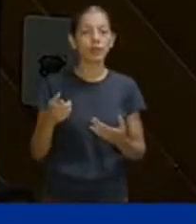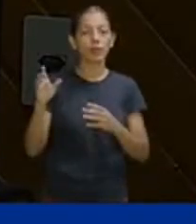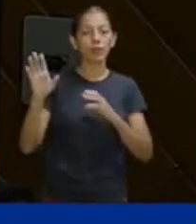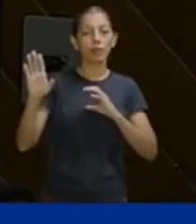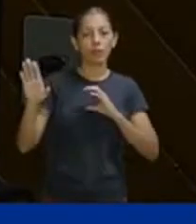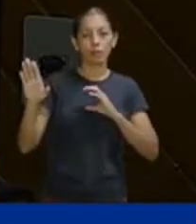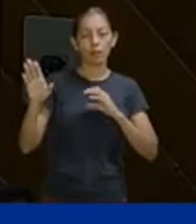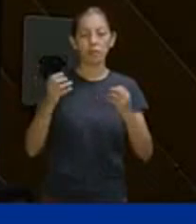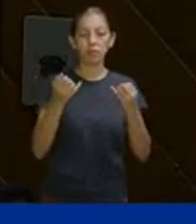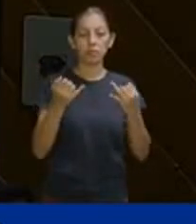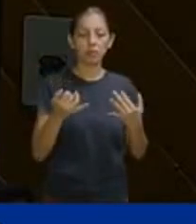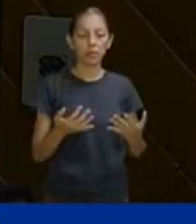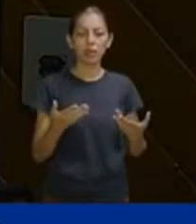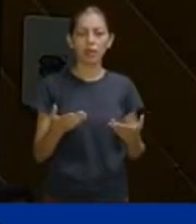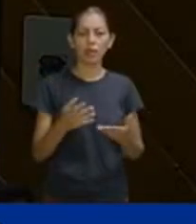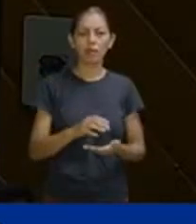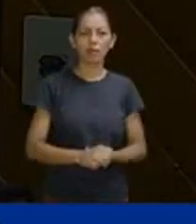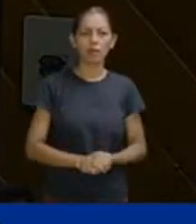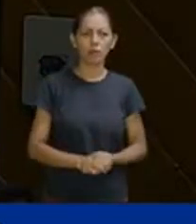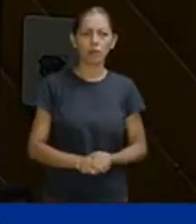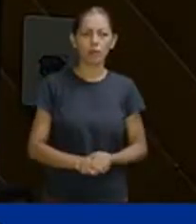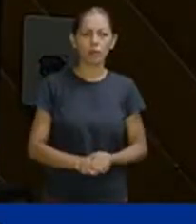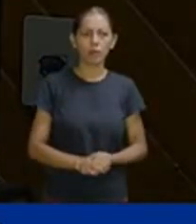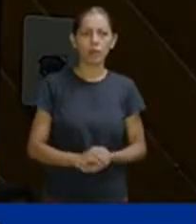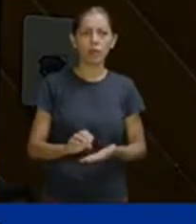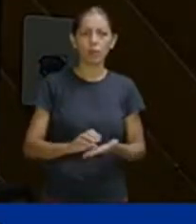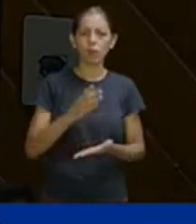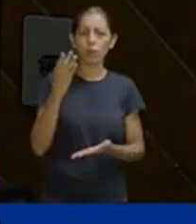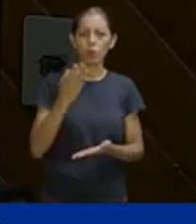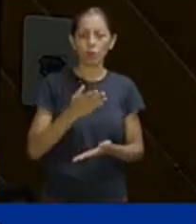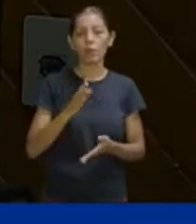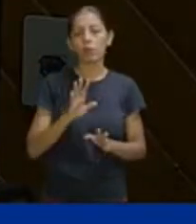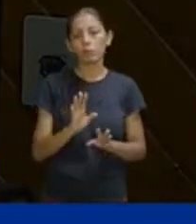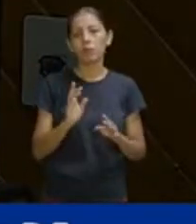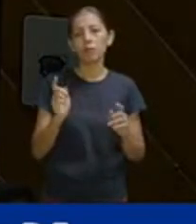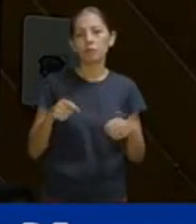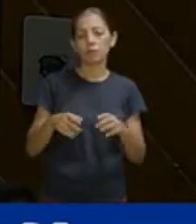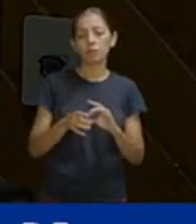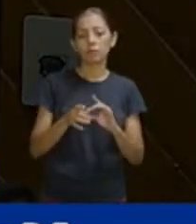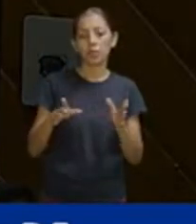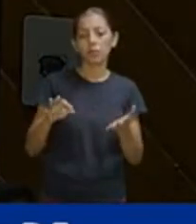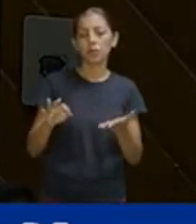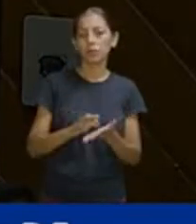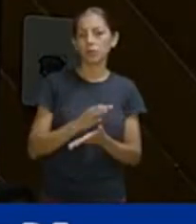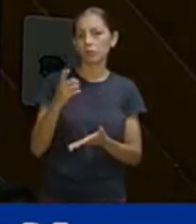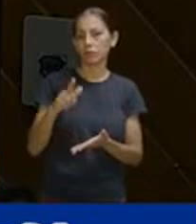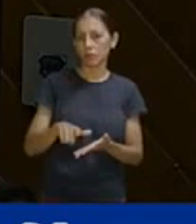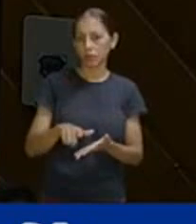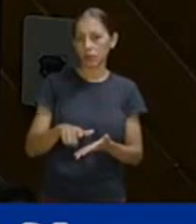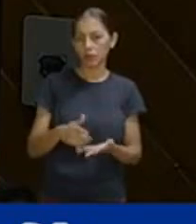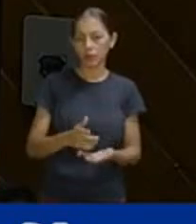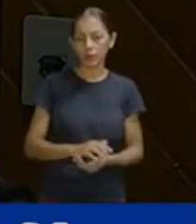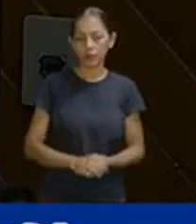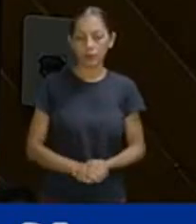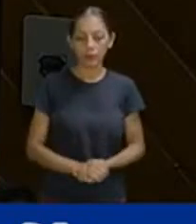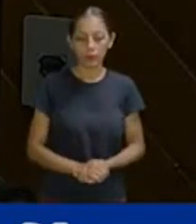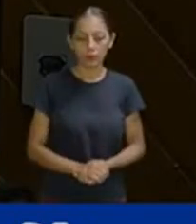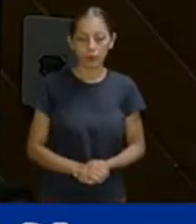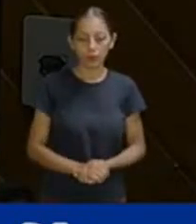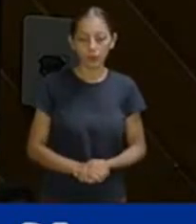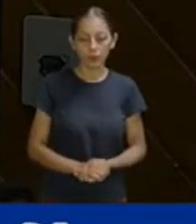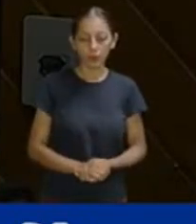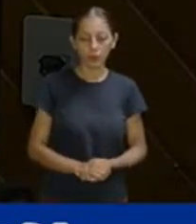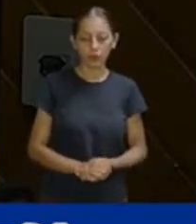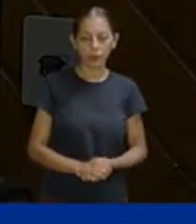das contas seria suficiente para a obtenção da quitação eleitoral, conforme decidido pelo Supremo Tribunal Federal